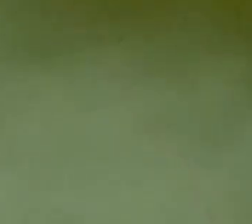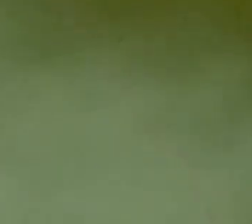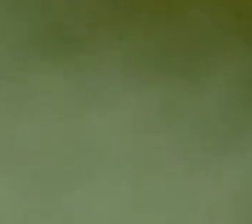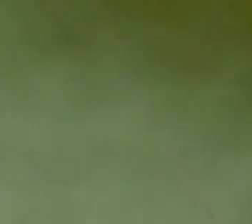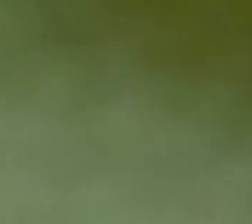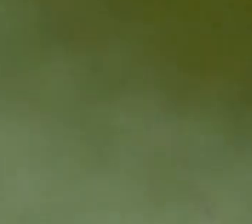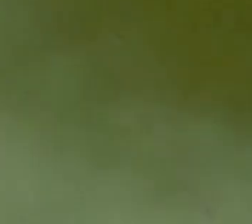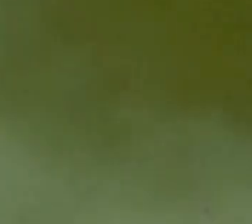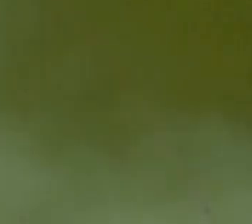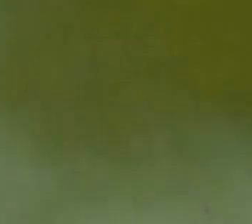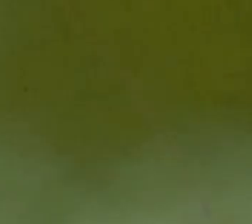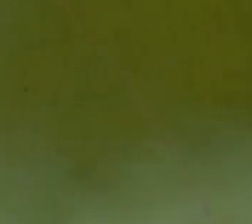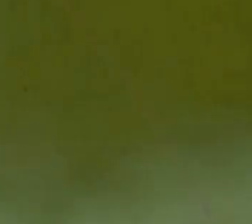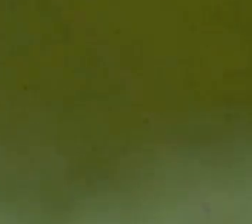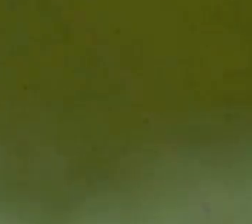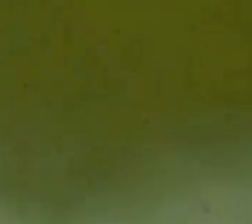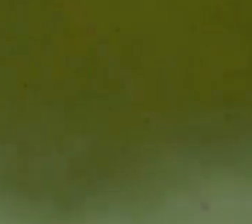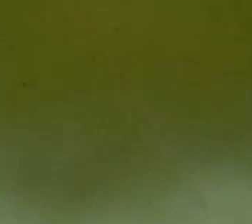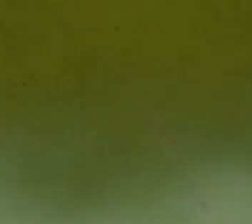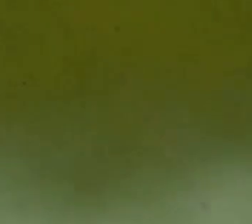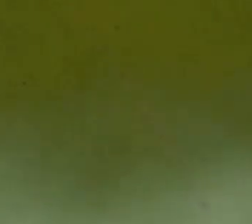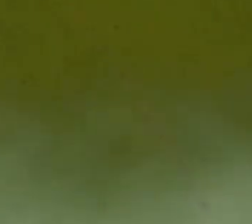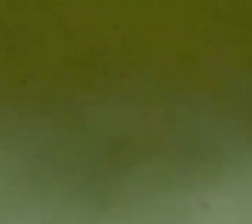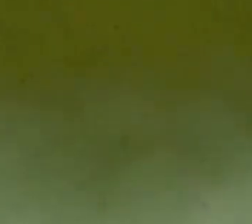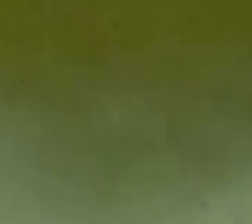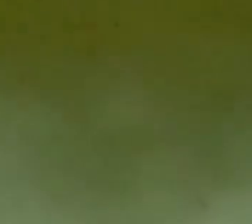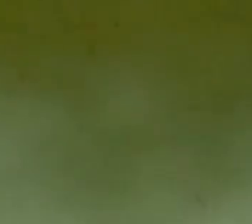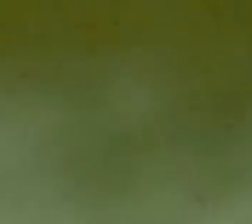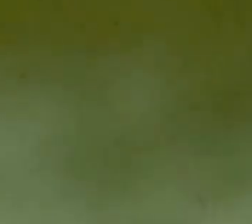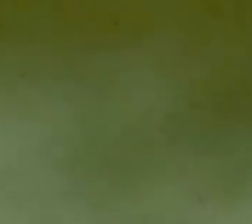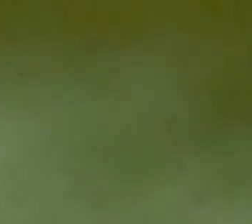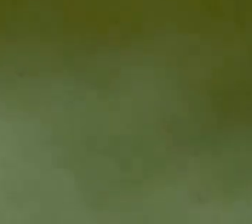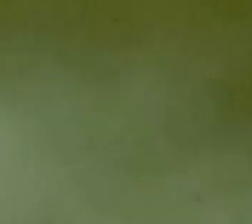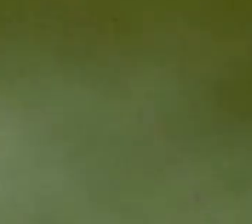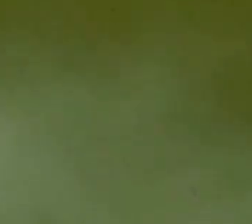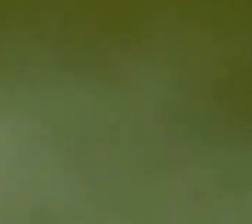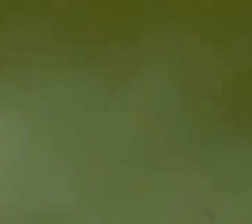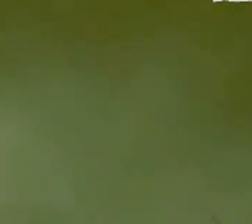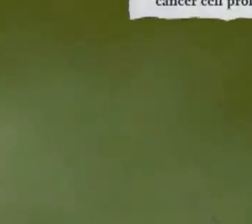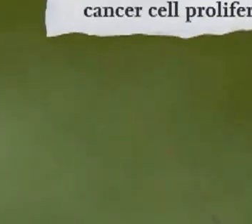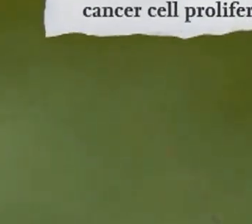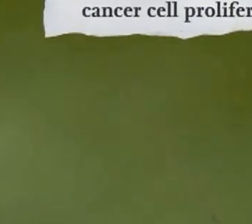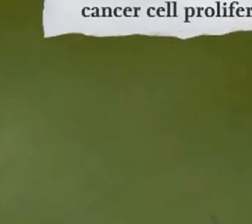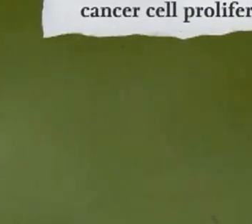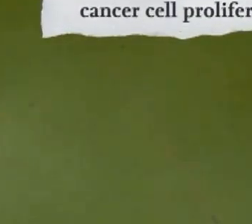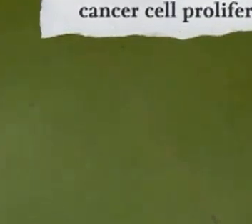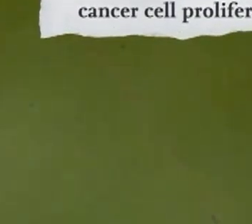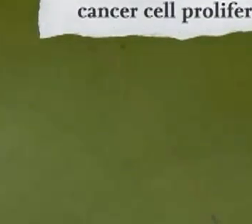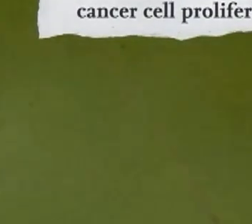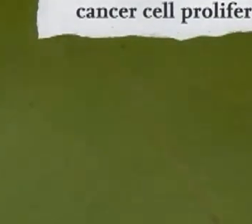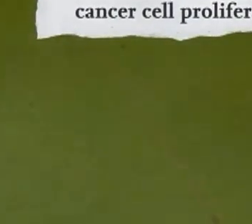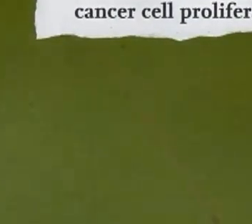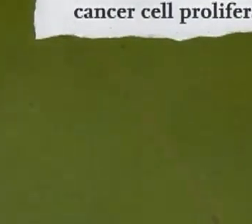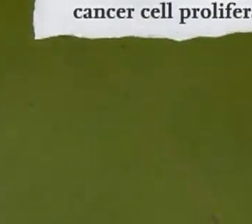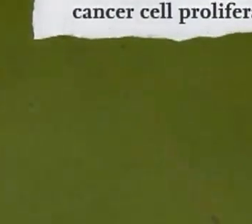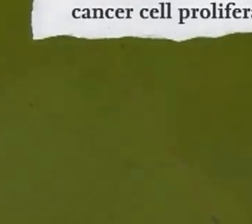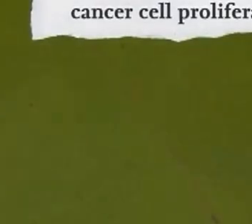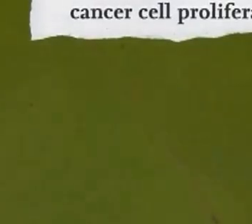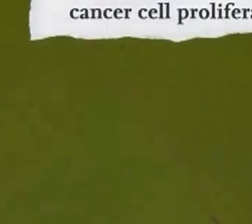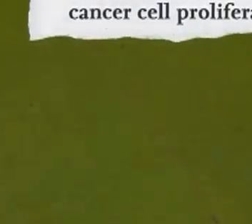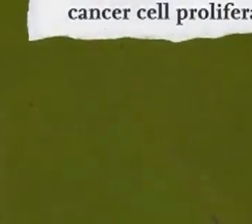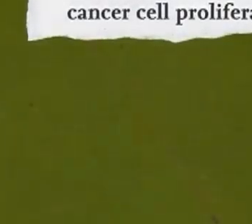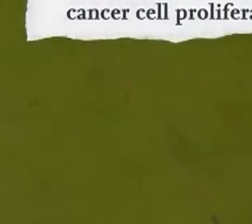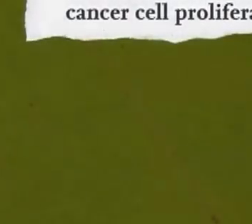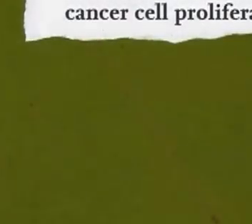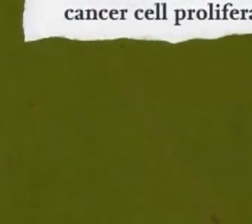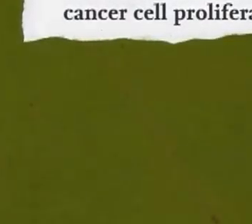de Ka'a, mantido até hoje, eles evocavam vitalidade, força e saúde. Aliás, a ciência comprova, a